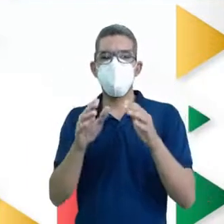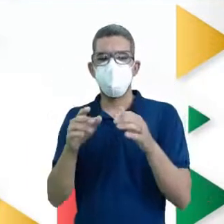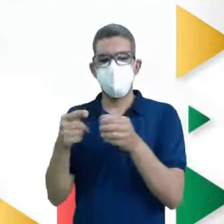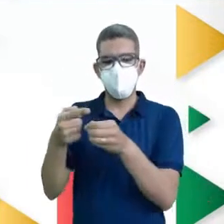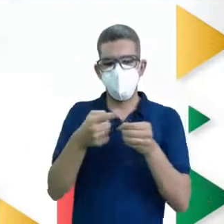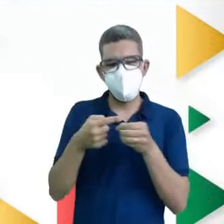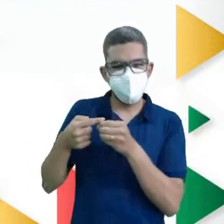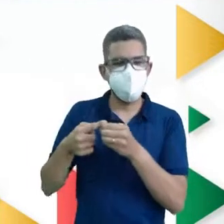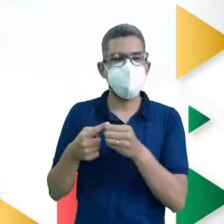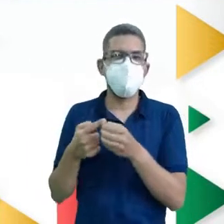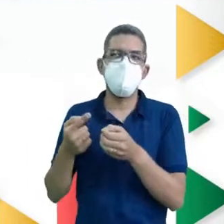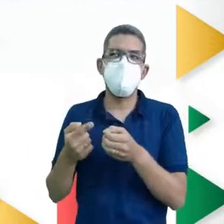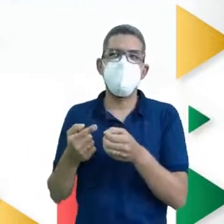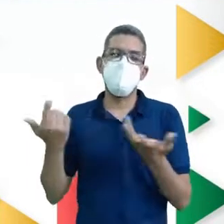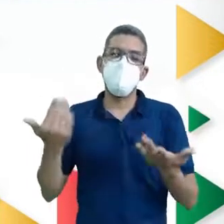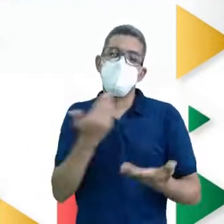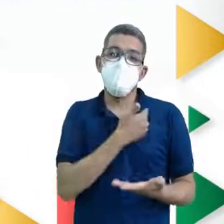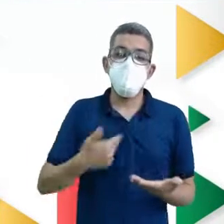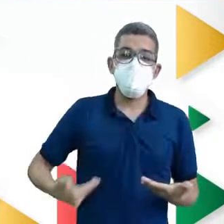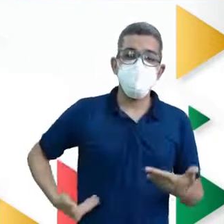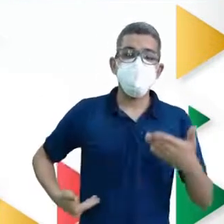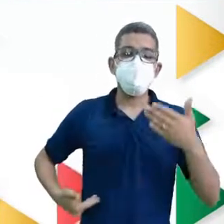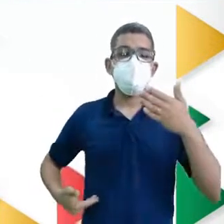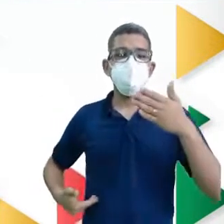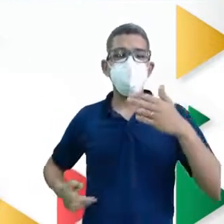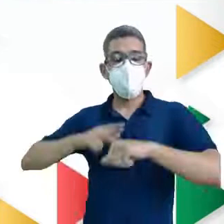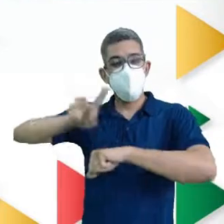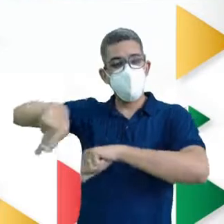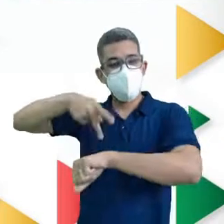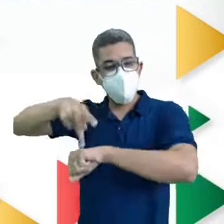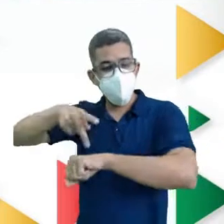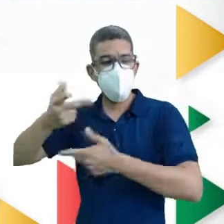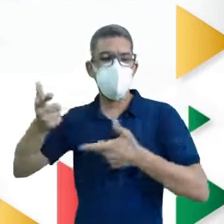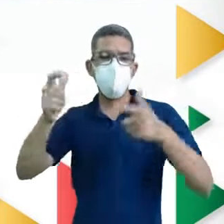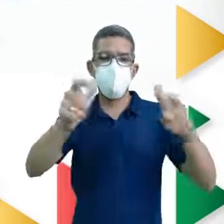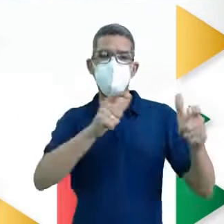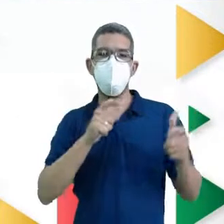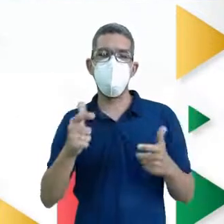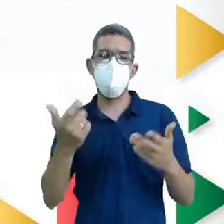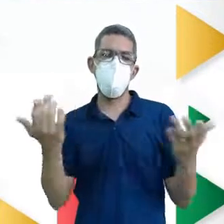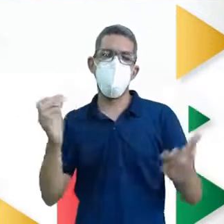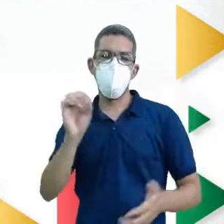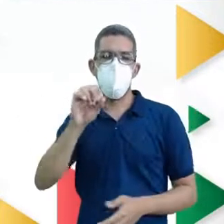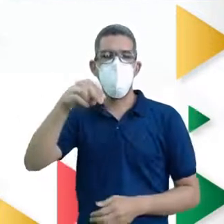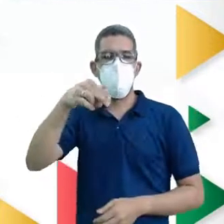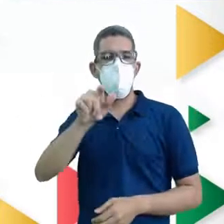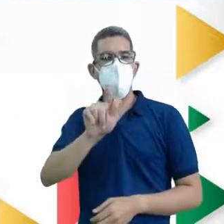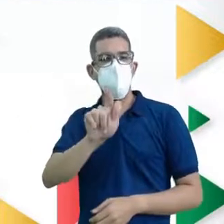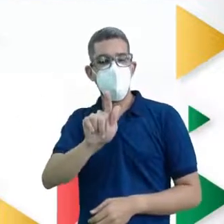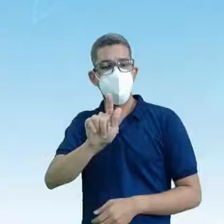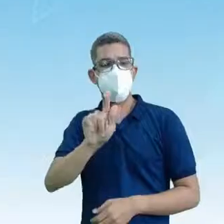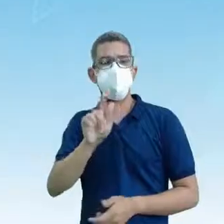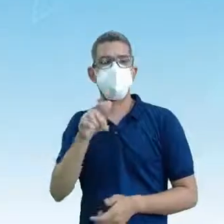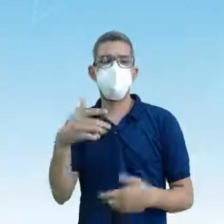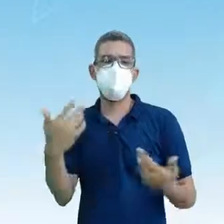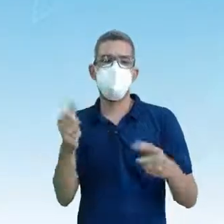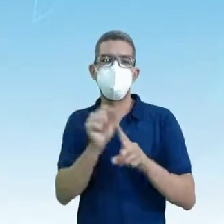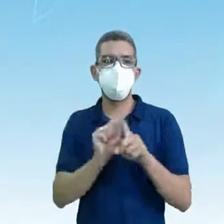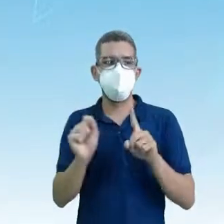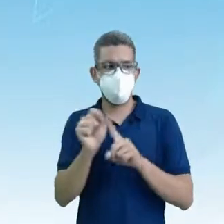subregionais, também governos nacionais e locais, como ONGs e a sociedade